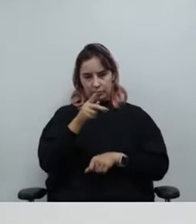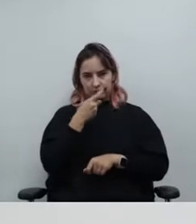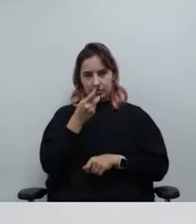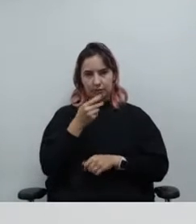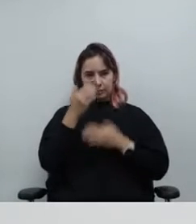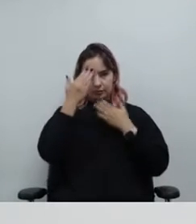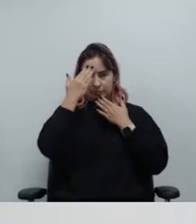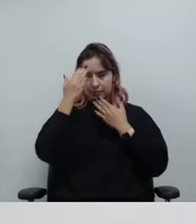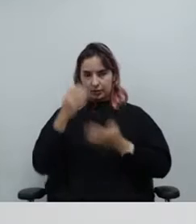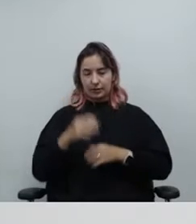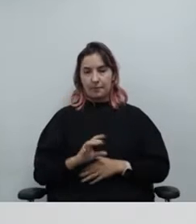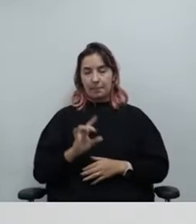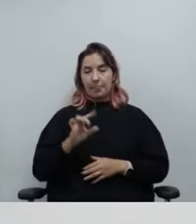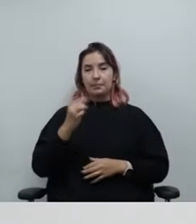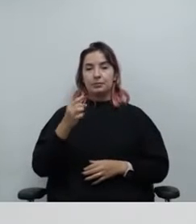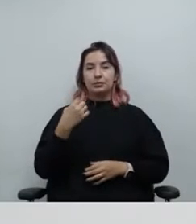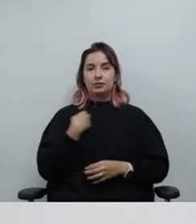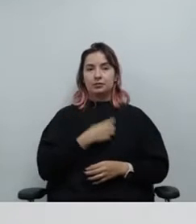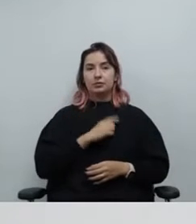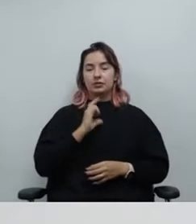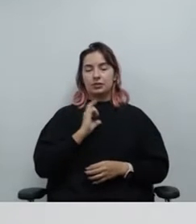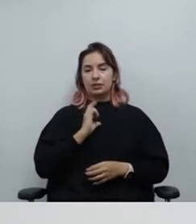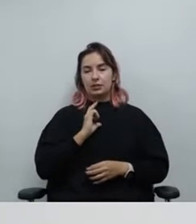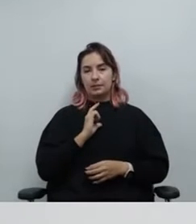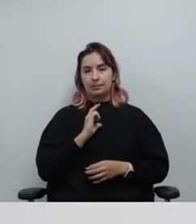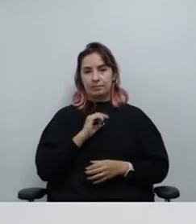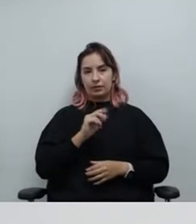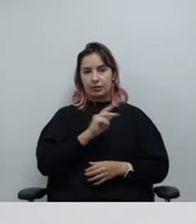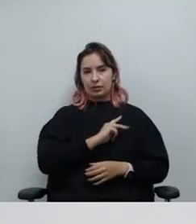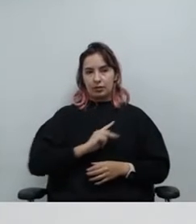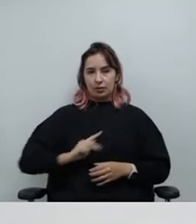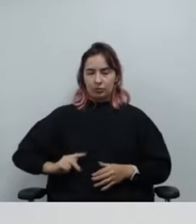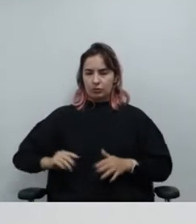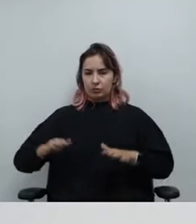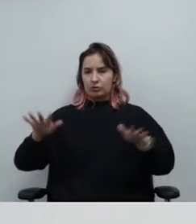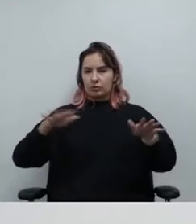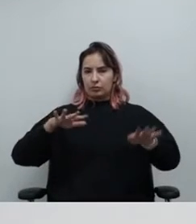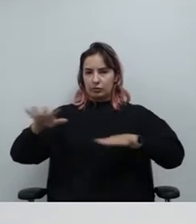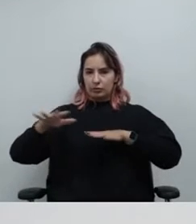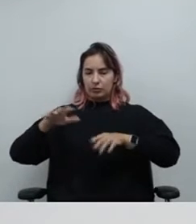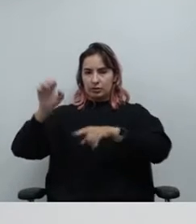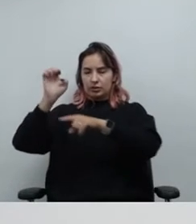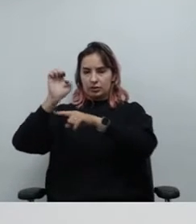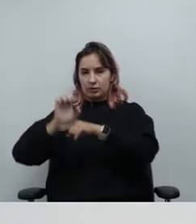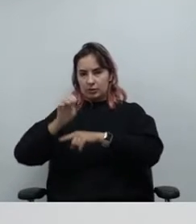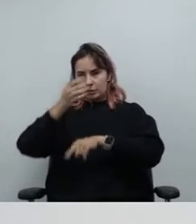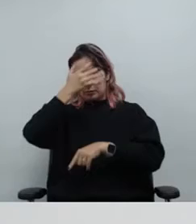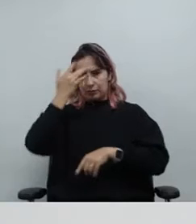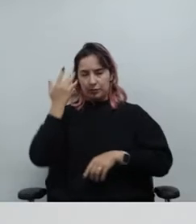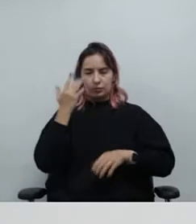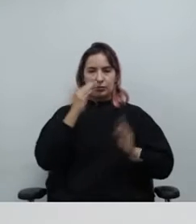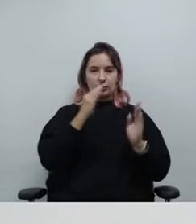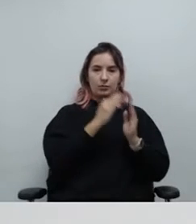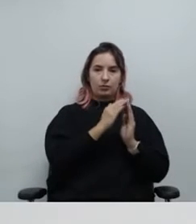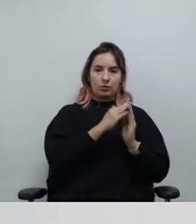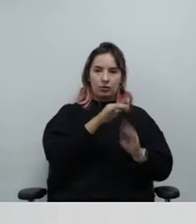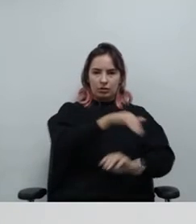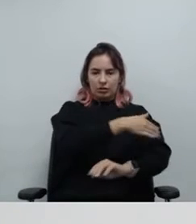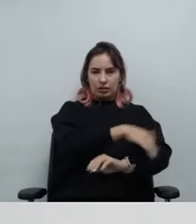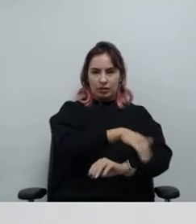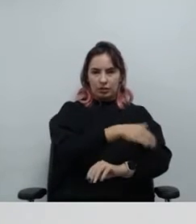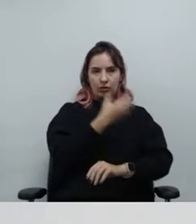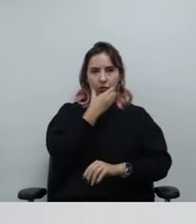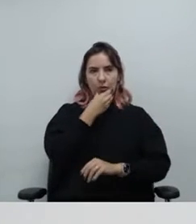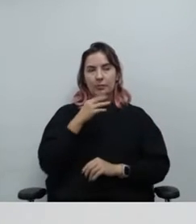obrigado. Na sequência, nós temos aqui o presidente do Movimento Estadual da População em Situação de Rua do Estado de São Paulo, o